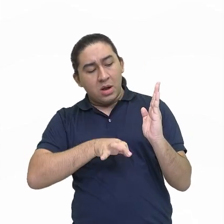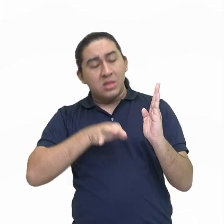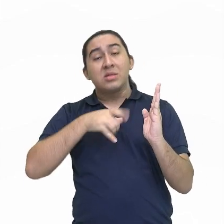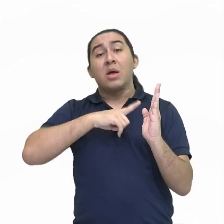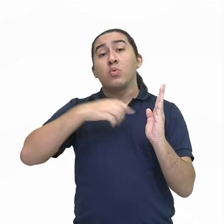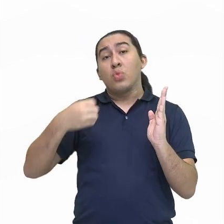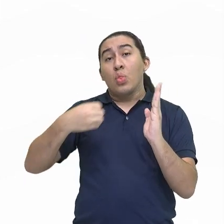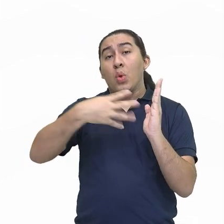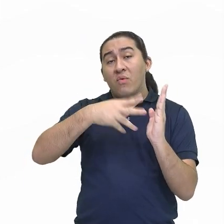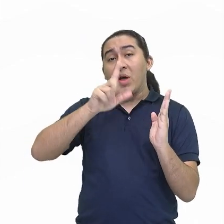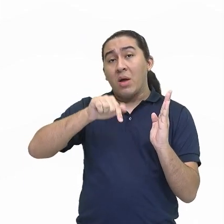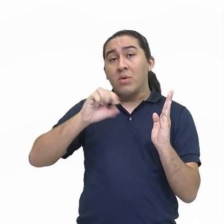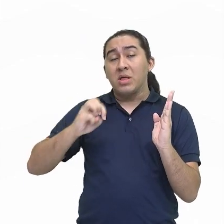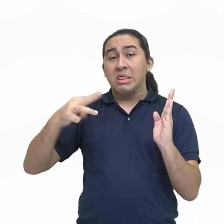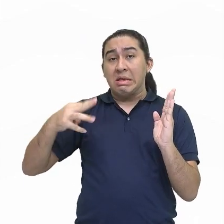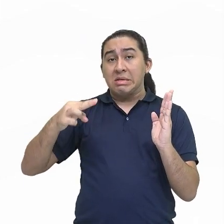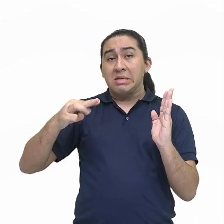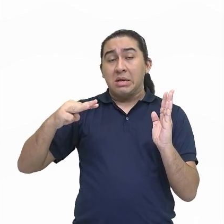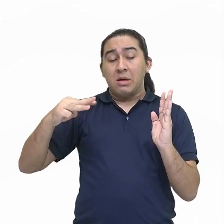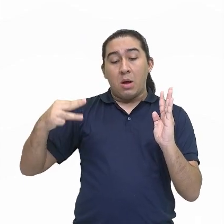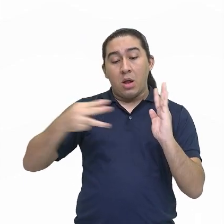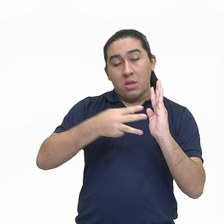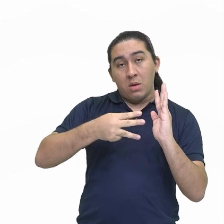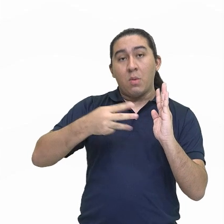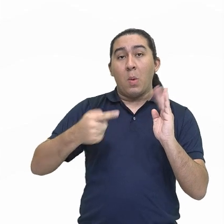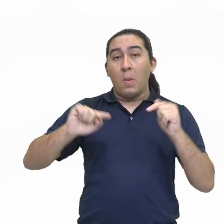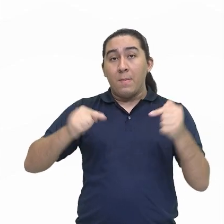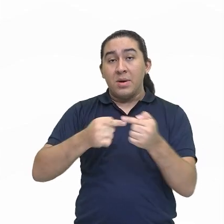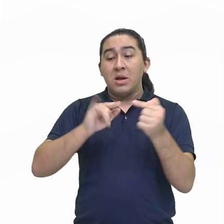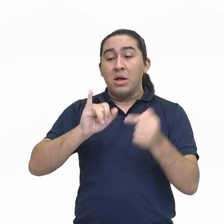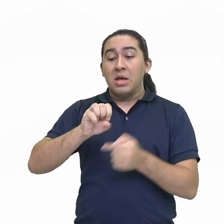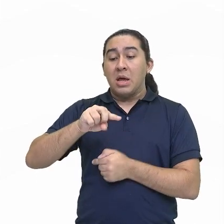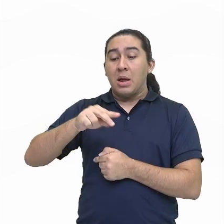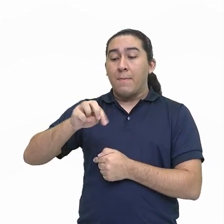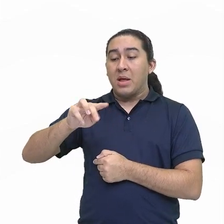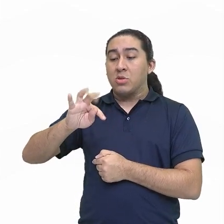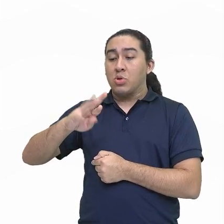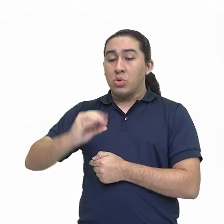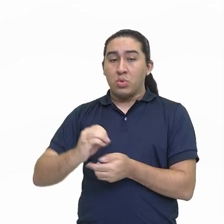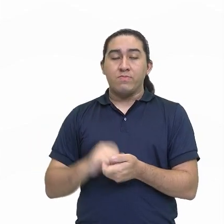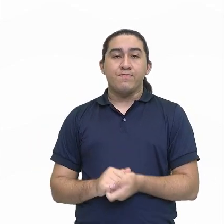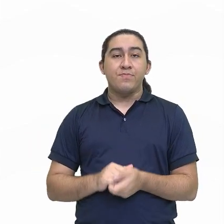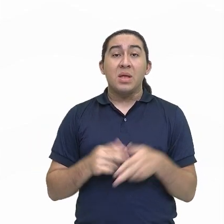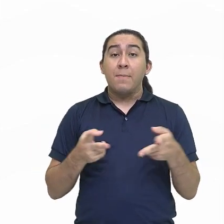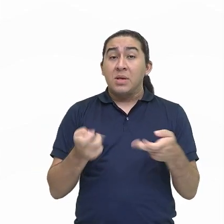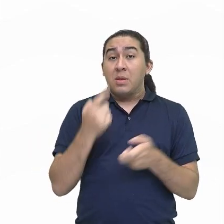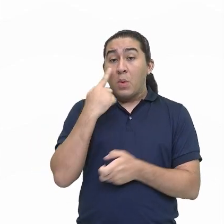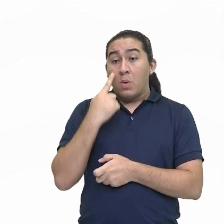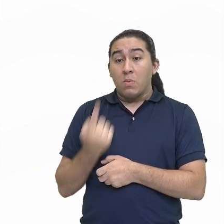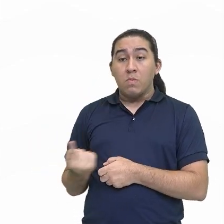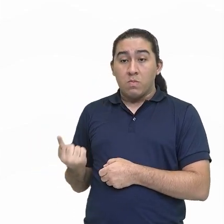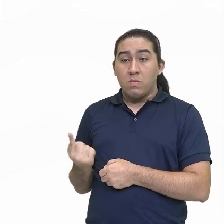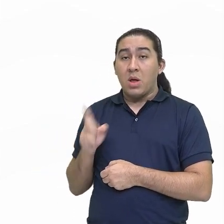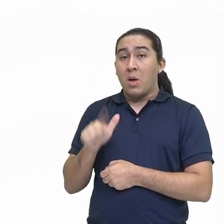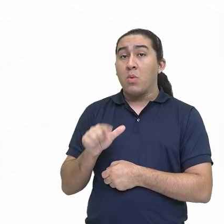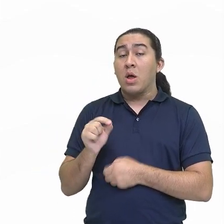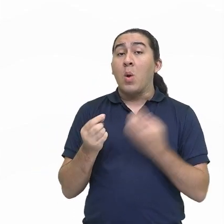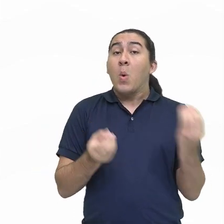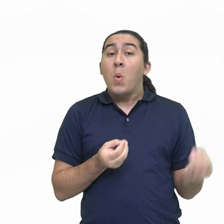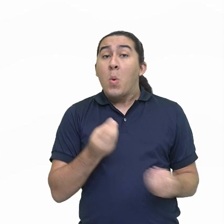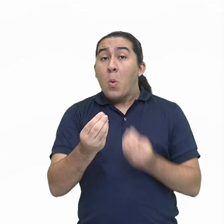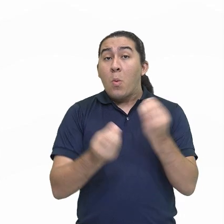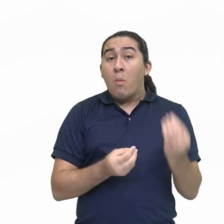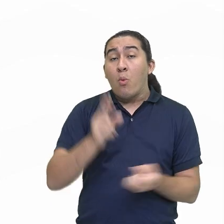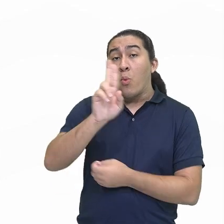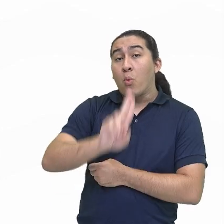novo padrão plug segundo o Inmetro. Veja aí que eu estou o quê, gente? Dando orientações sobre a instalação